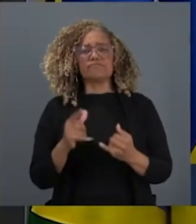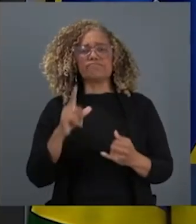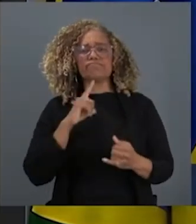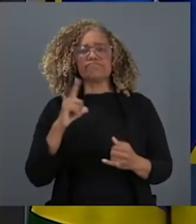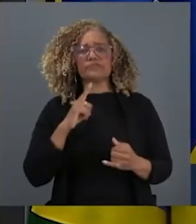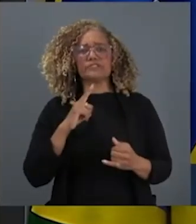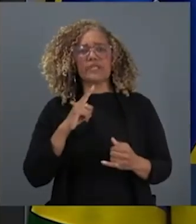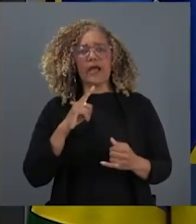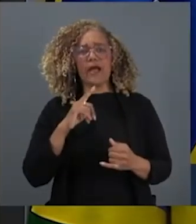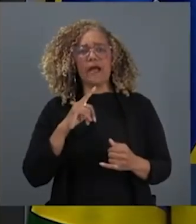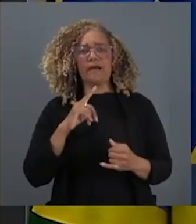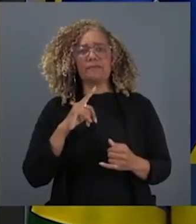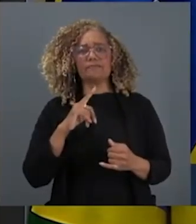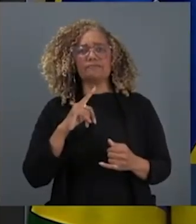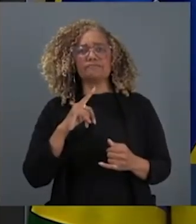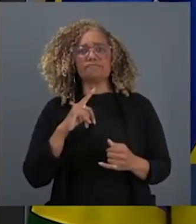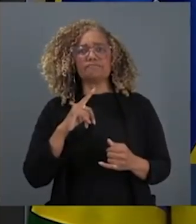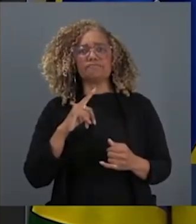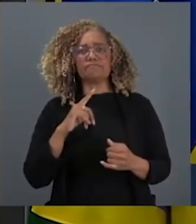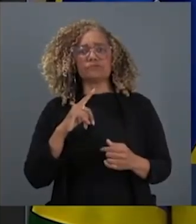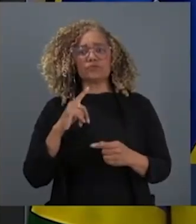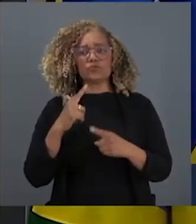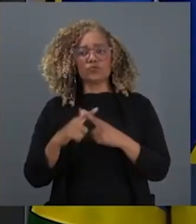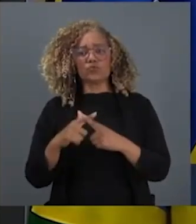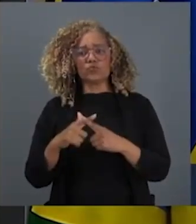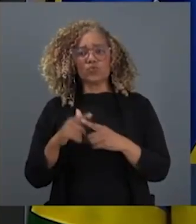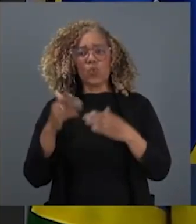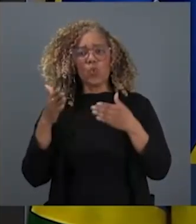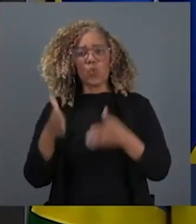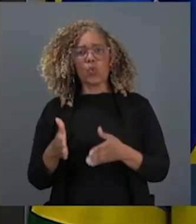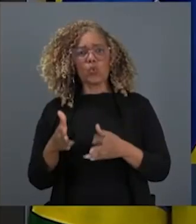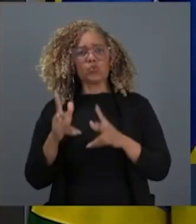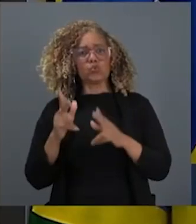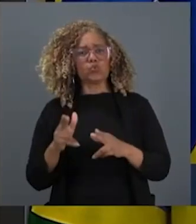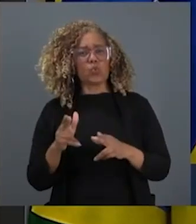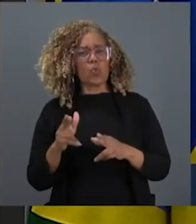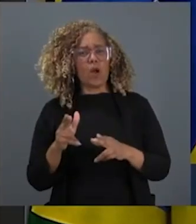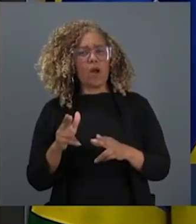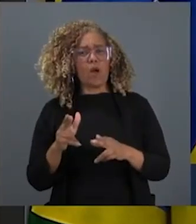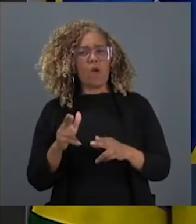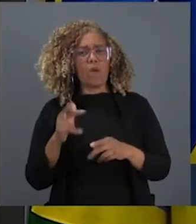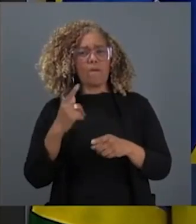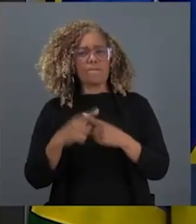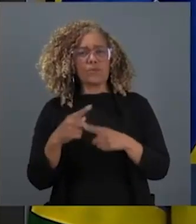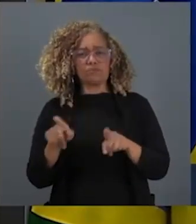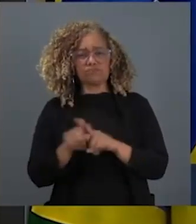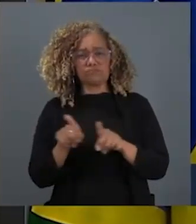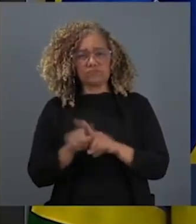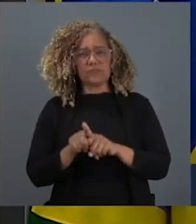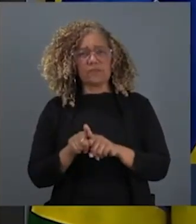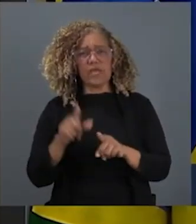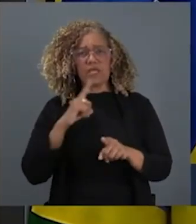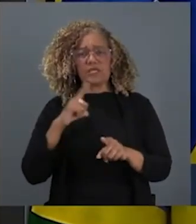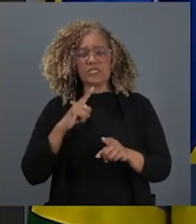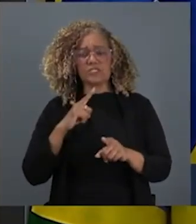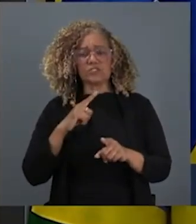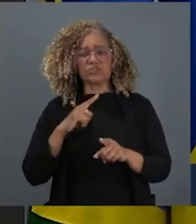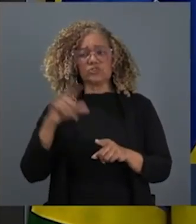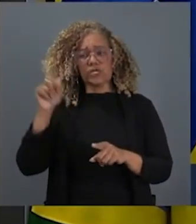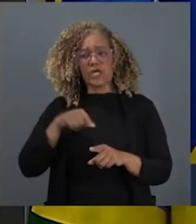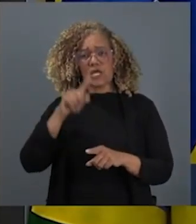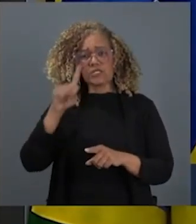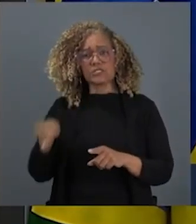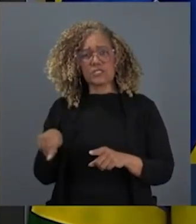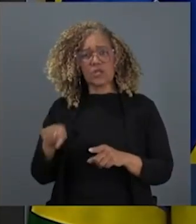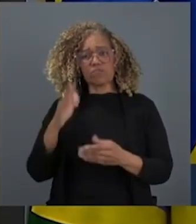o Ministro Dias tofol suspendeu todas as ações penais contra Marcelo debre decorrentes da